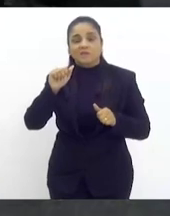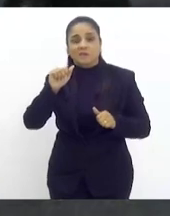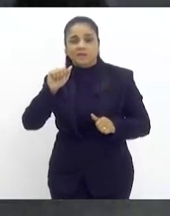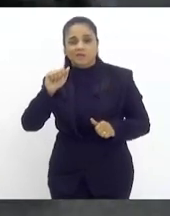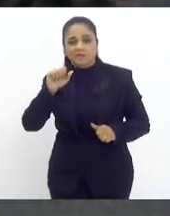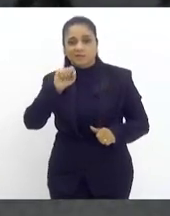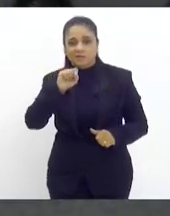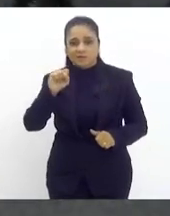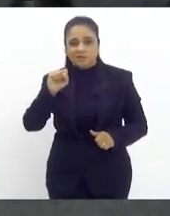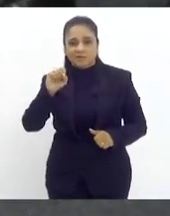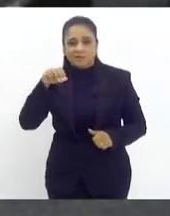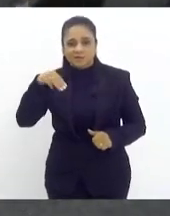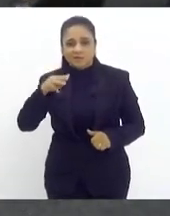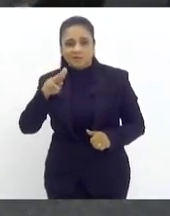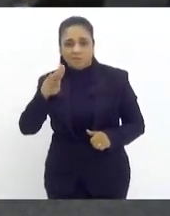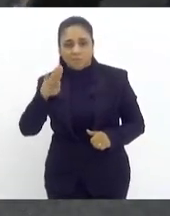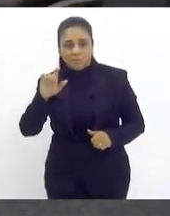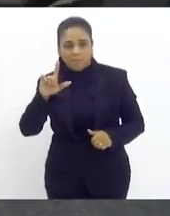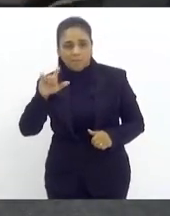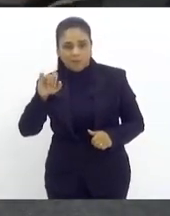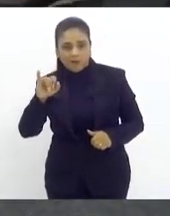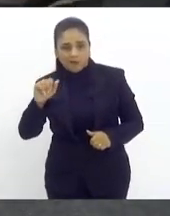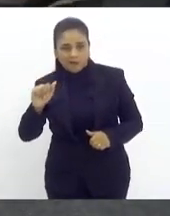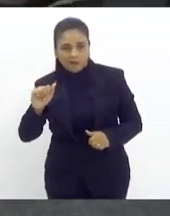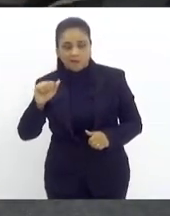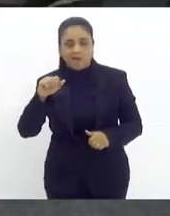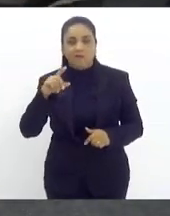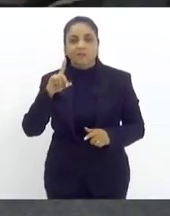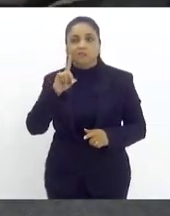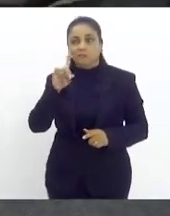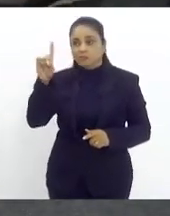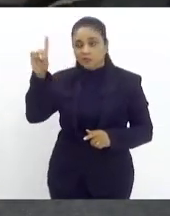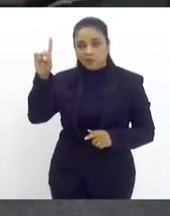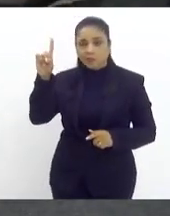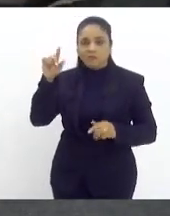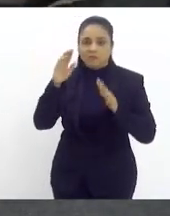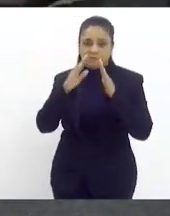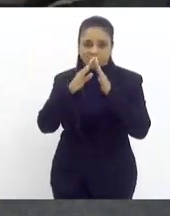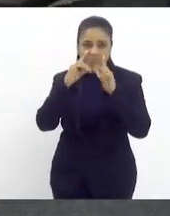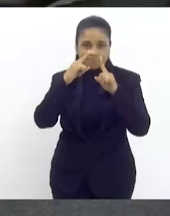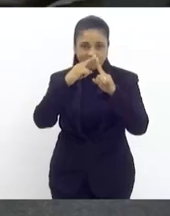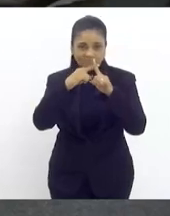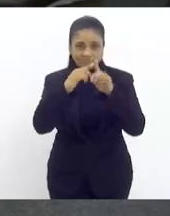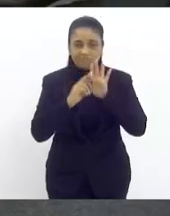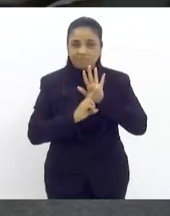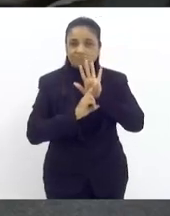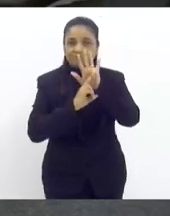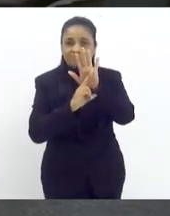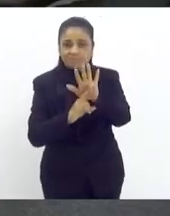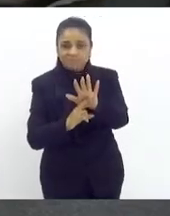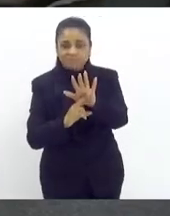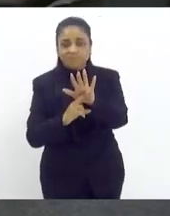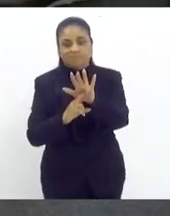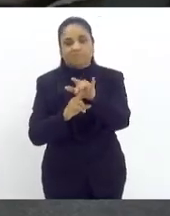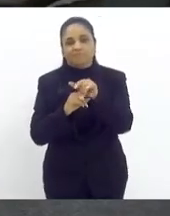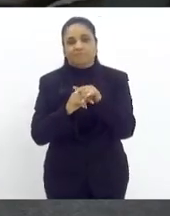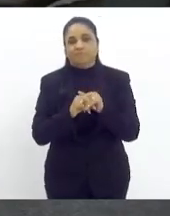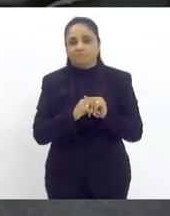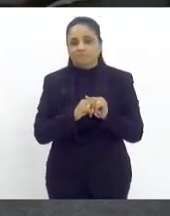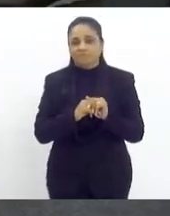Janeiro representa a igreja mãe das Assembleia de Deus no Brasil